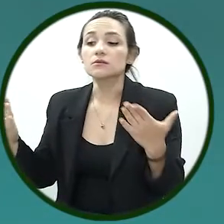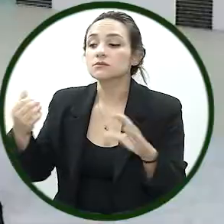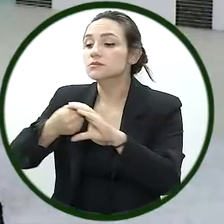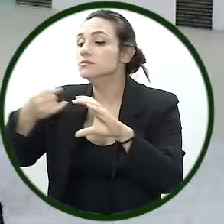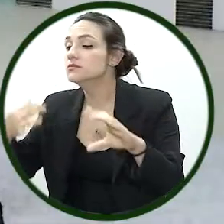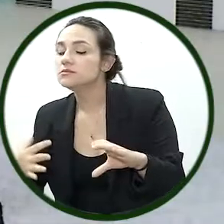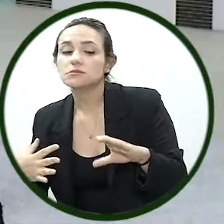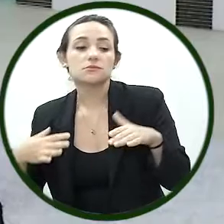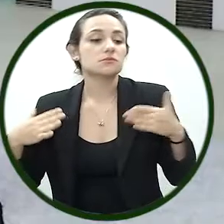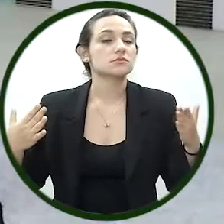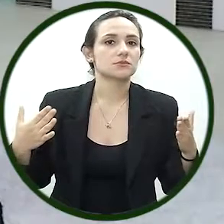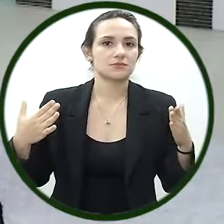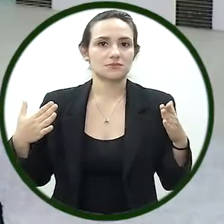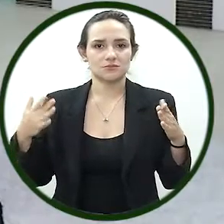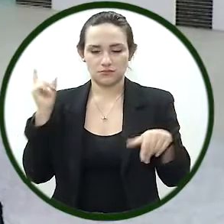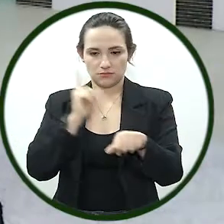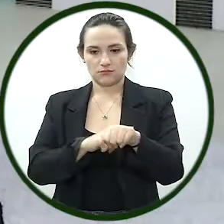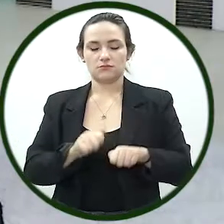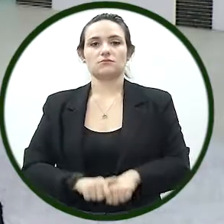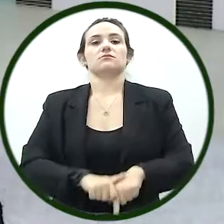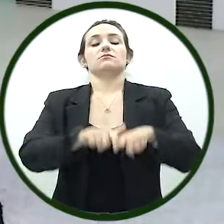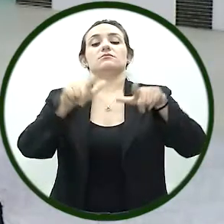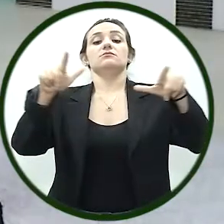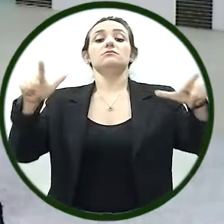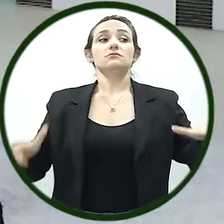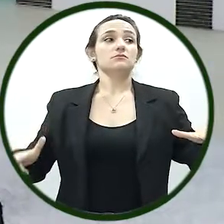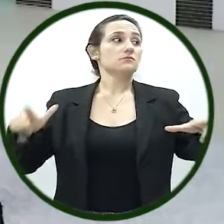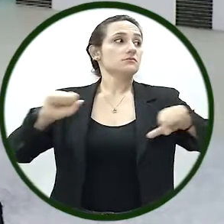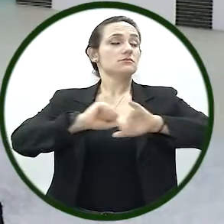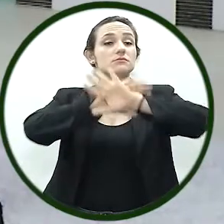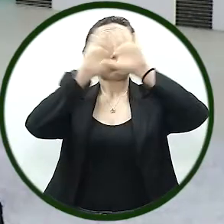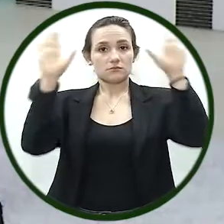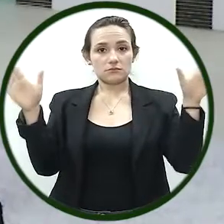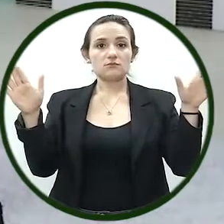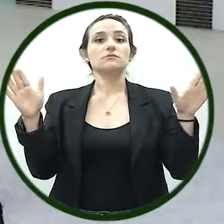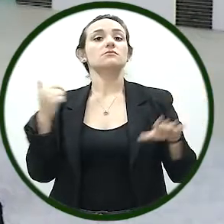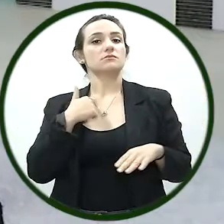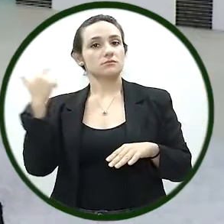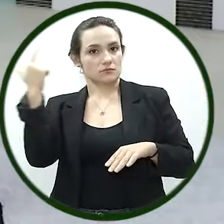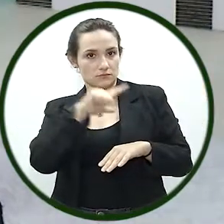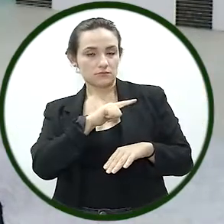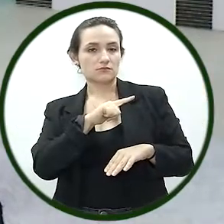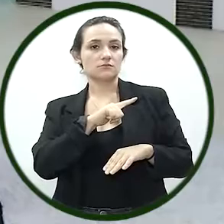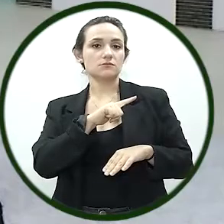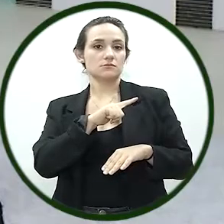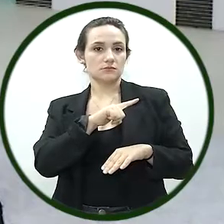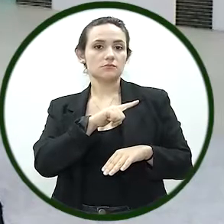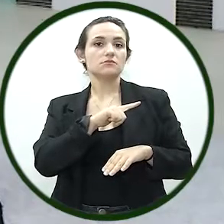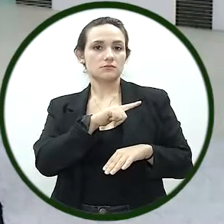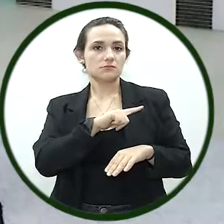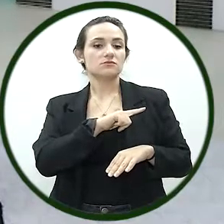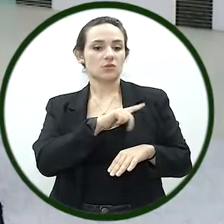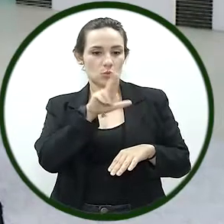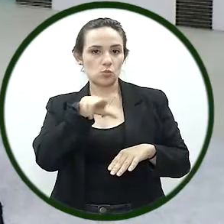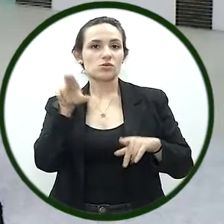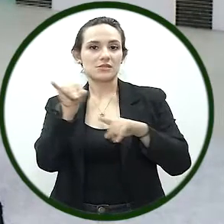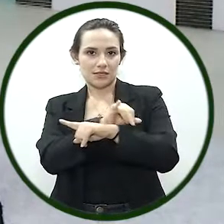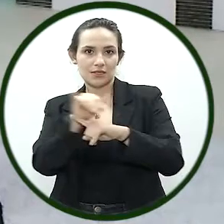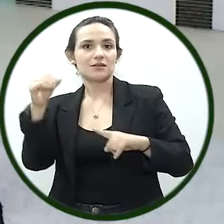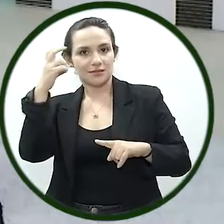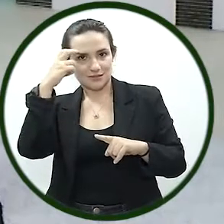situação. Exatamente, seria um processo de inteligência, porque quando você aplica o serviço de inteligência e faz um